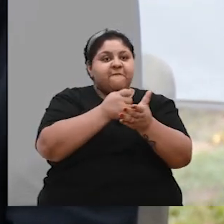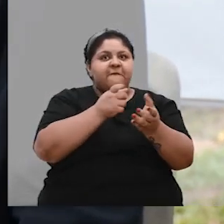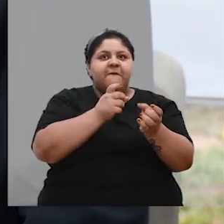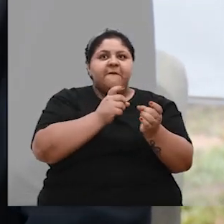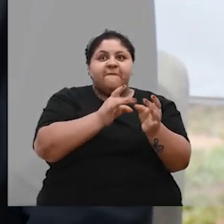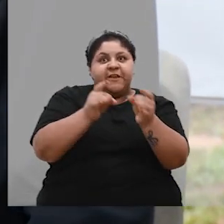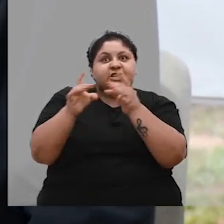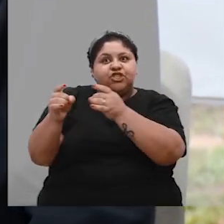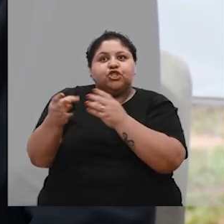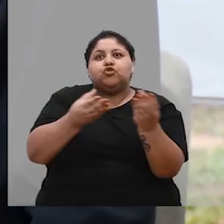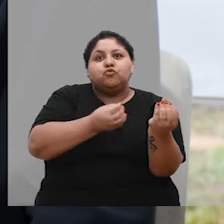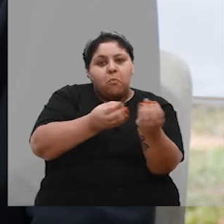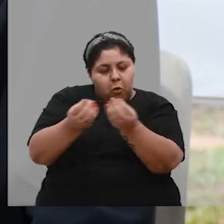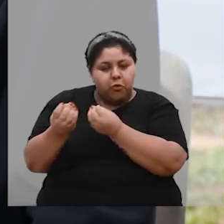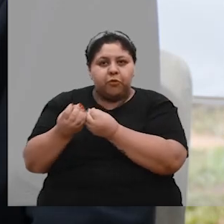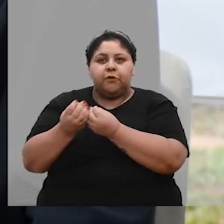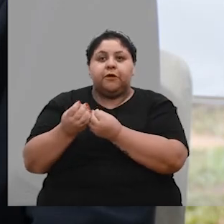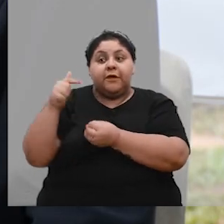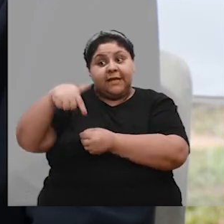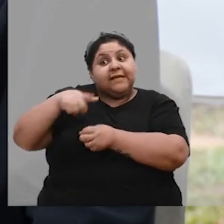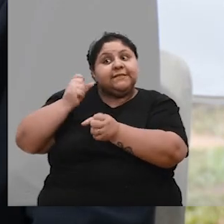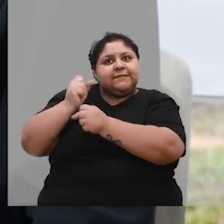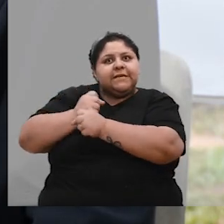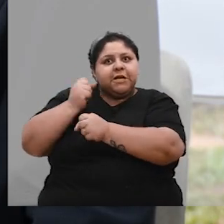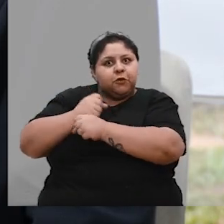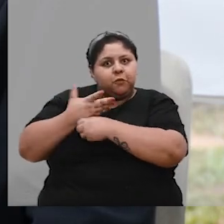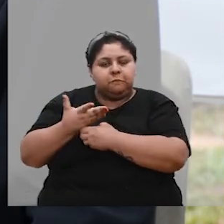pessoal tem buscado. E este ano